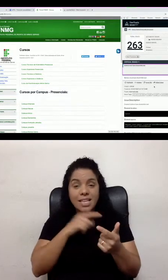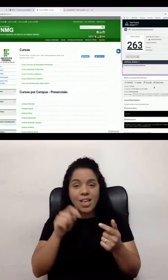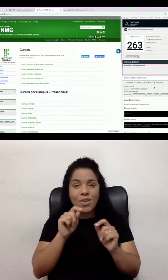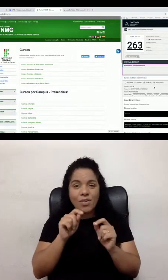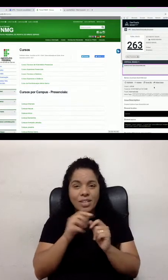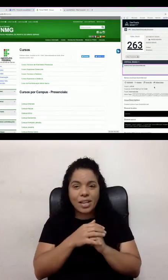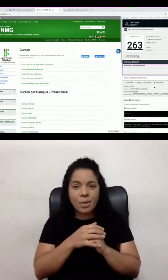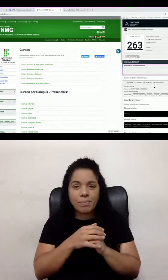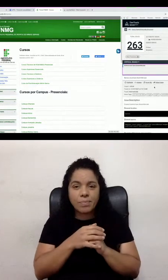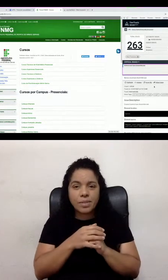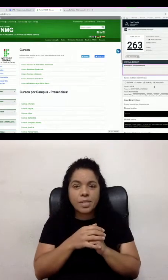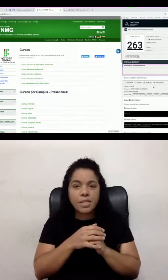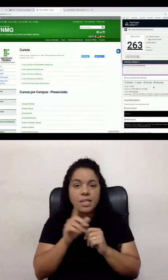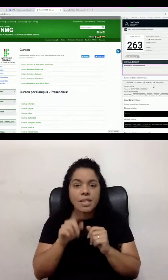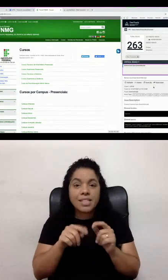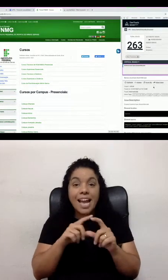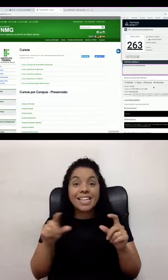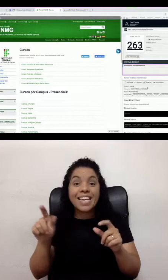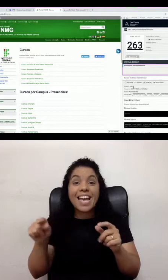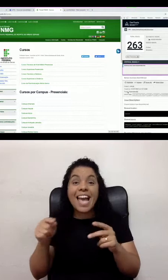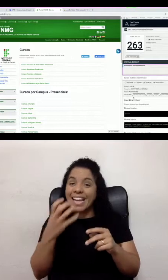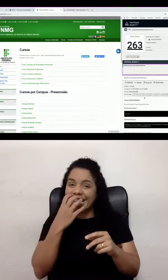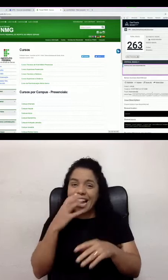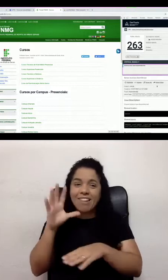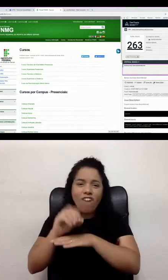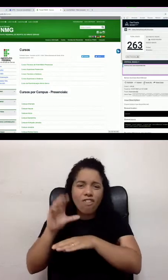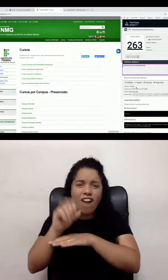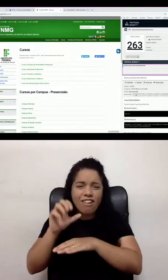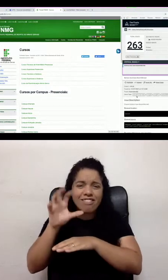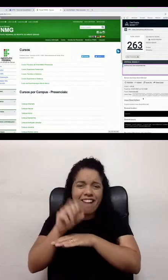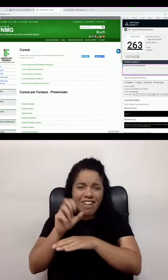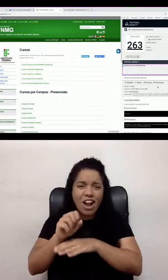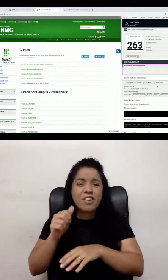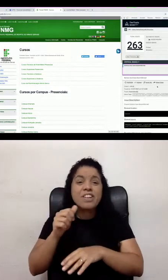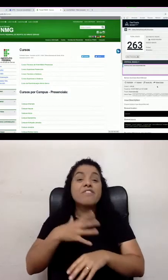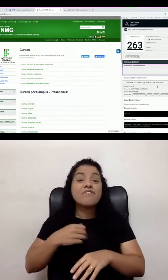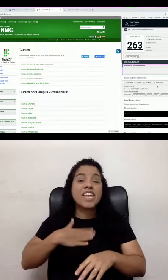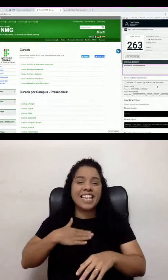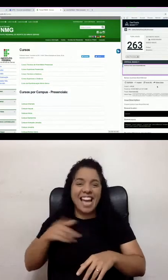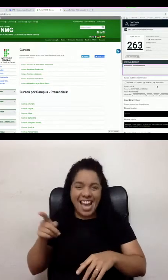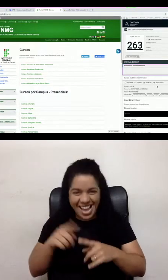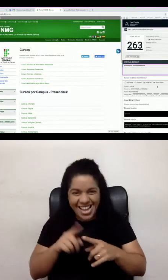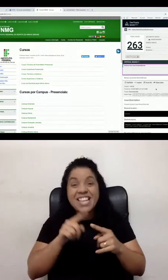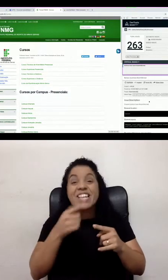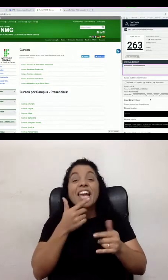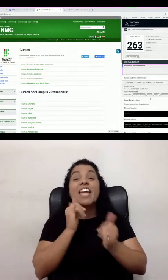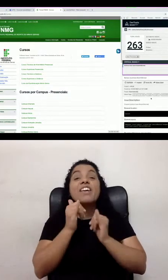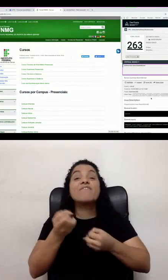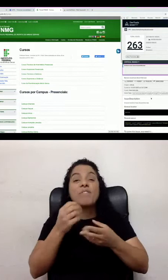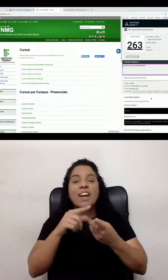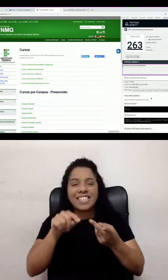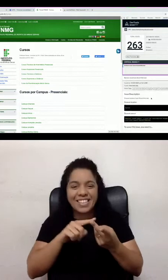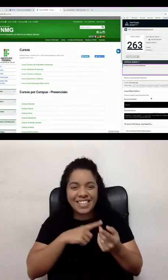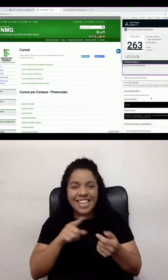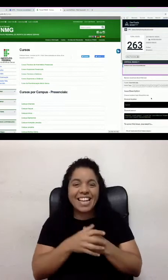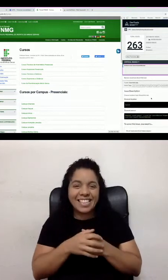aqui, as minhas filhas latindo. Se eu vier aqui, ó, gente, eu vou falar aqui as informações que ele está falando, ó. Deixa eu